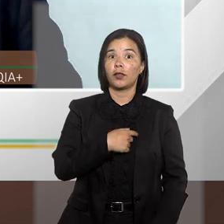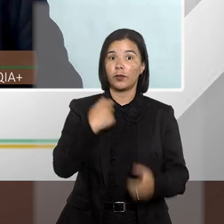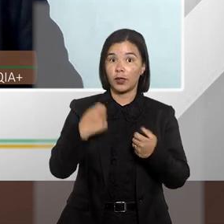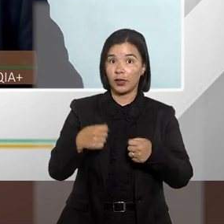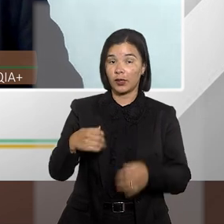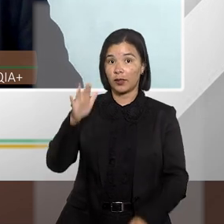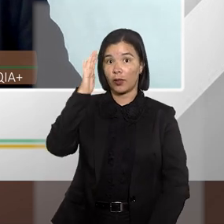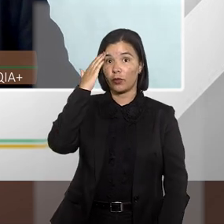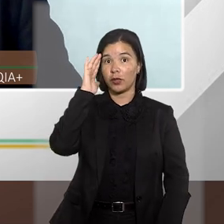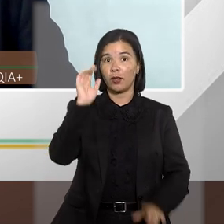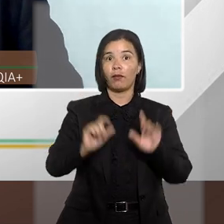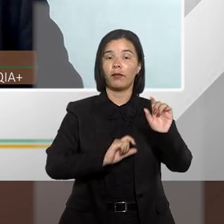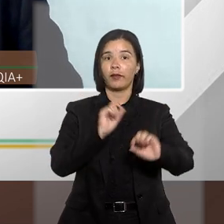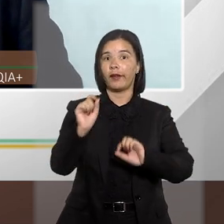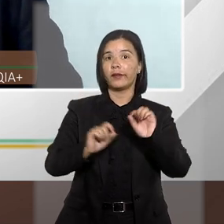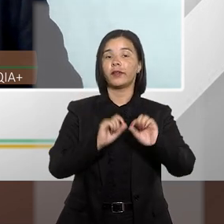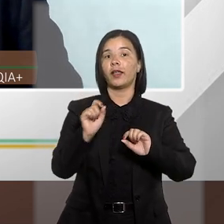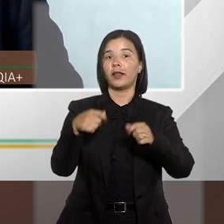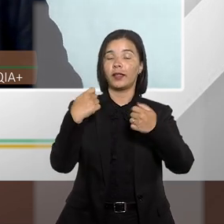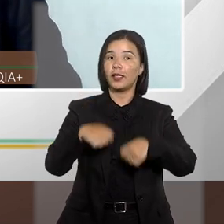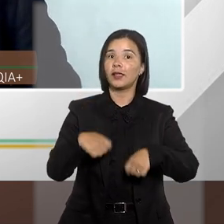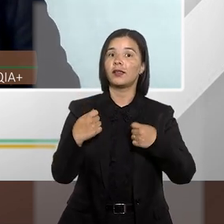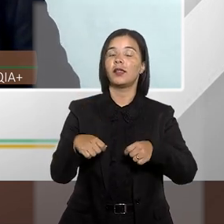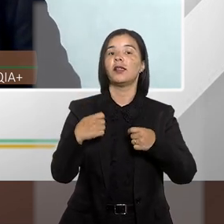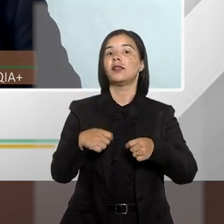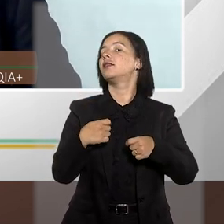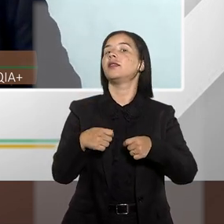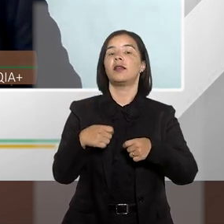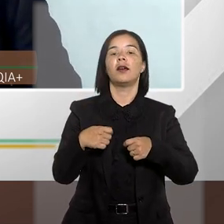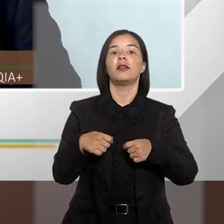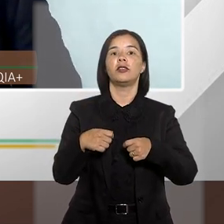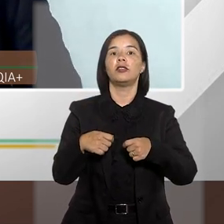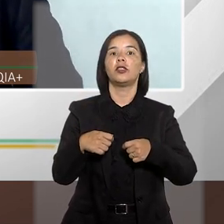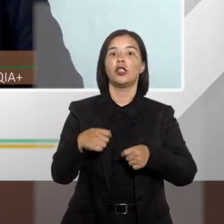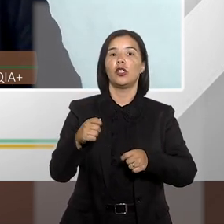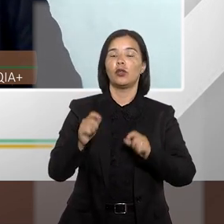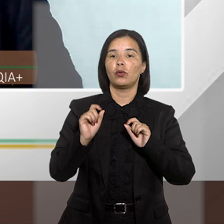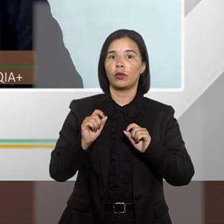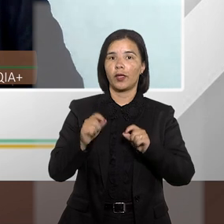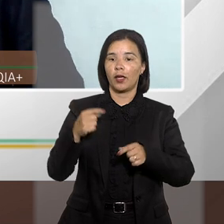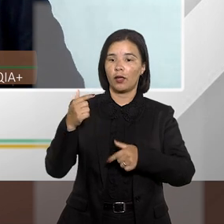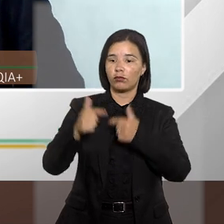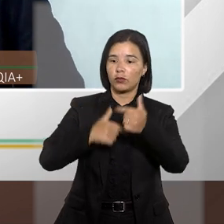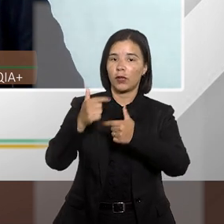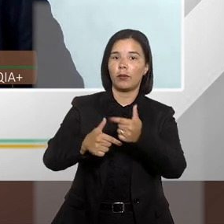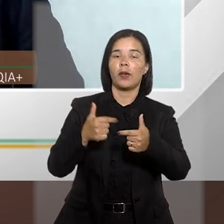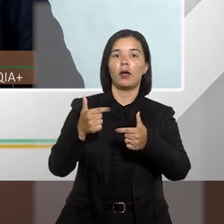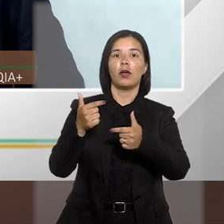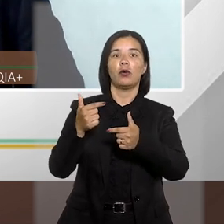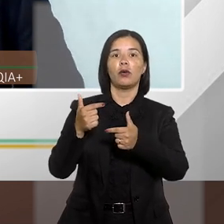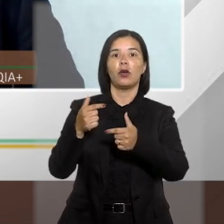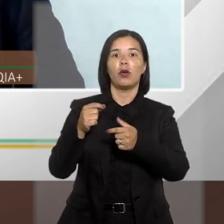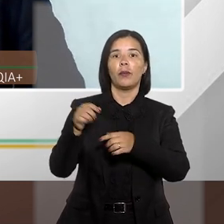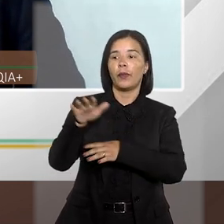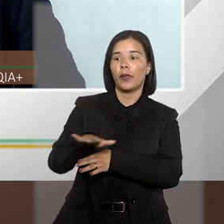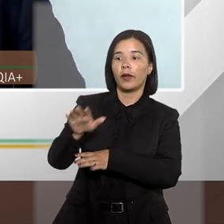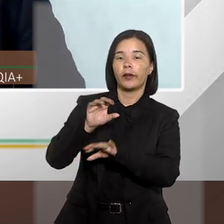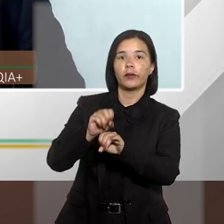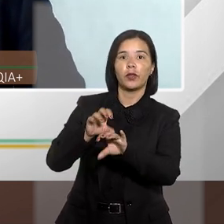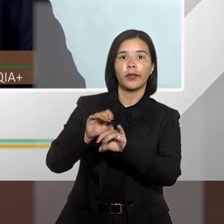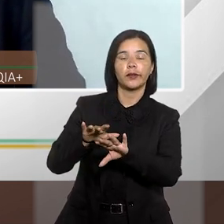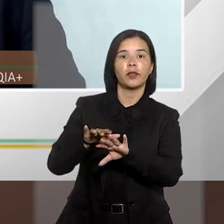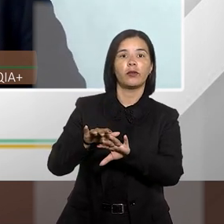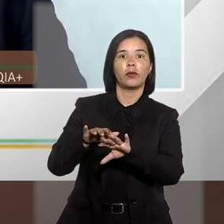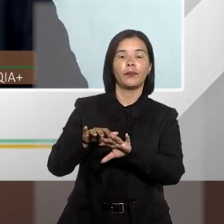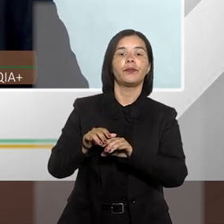entender a necessidade de fazer uma disputa também pela educação, pelo campo